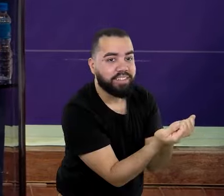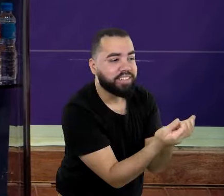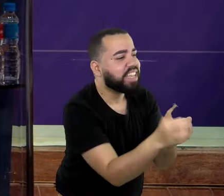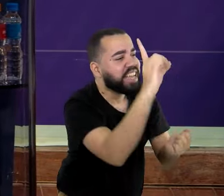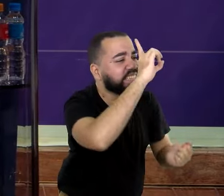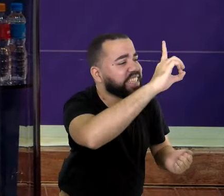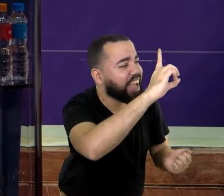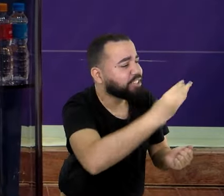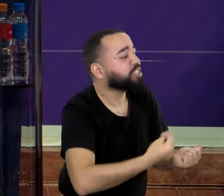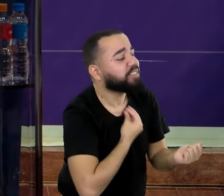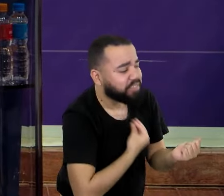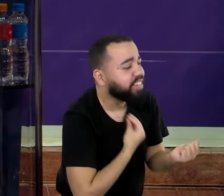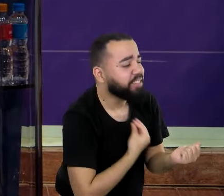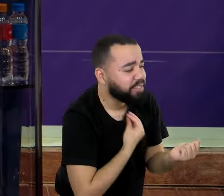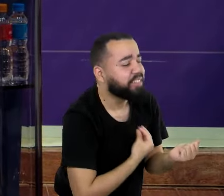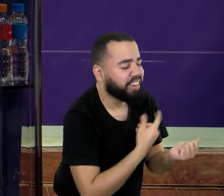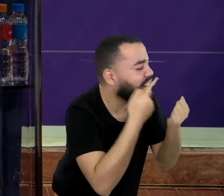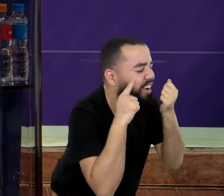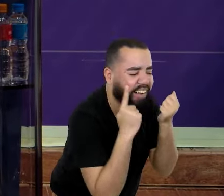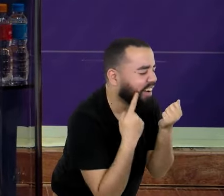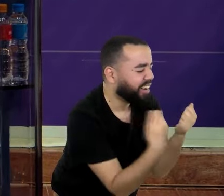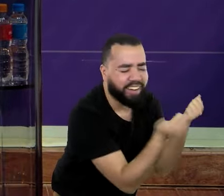Deus está vivo.